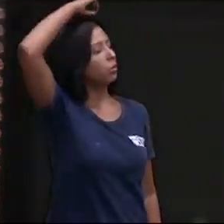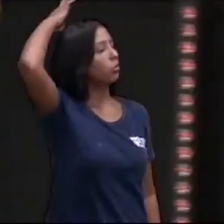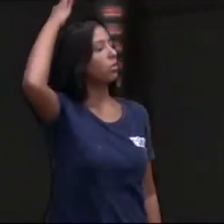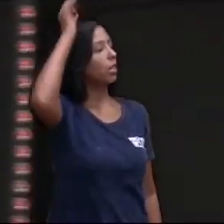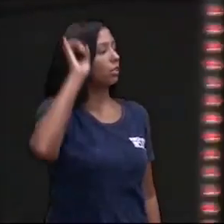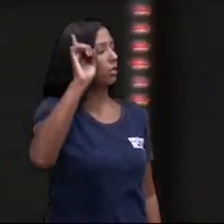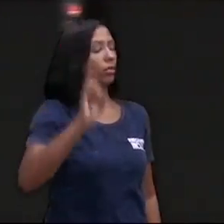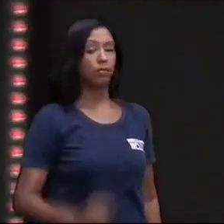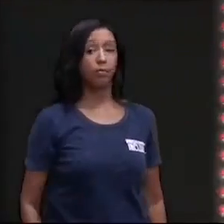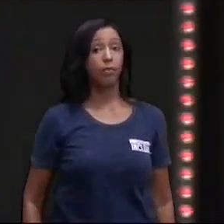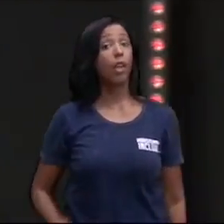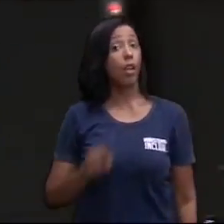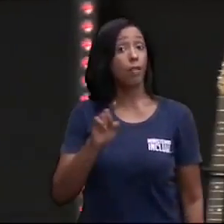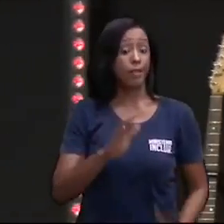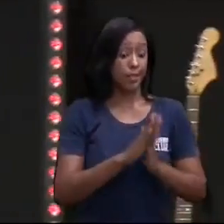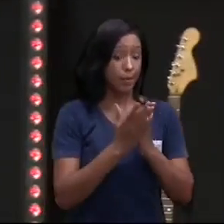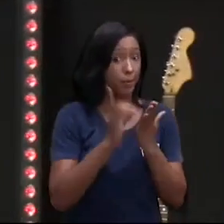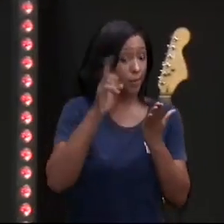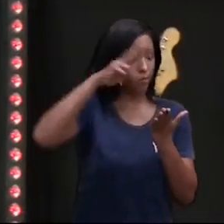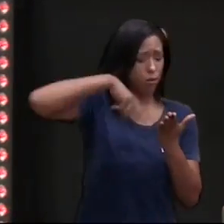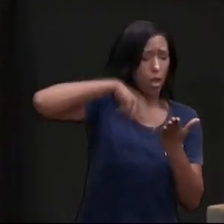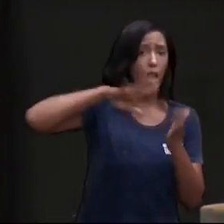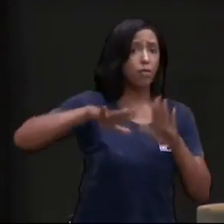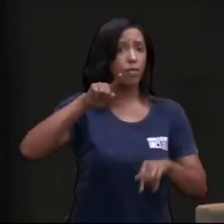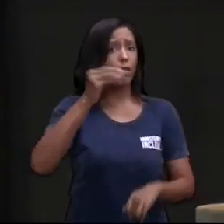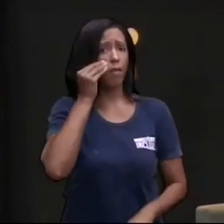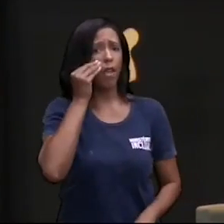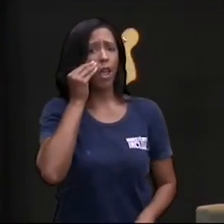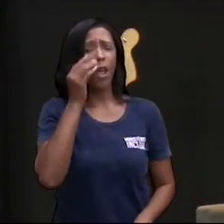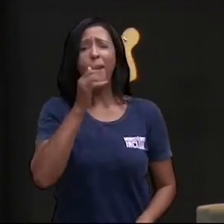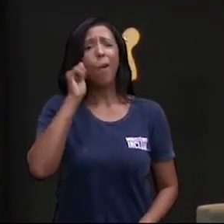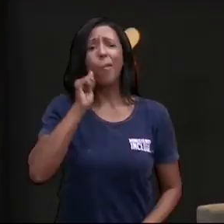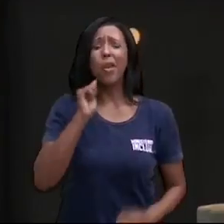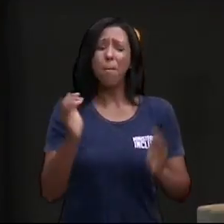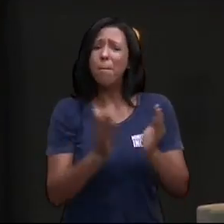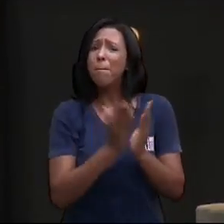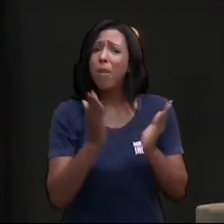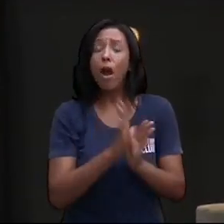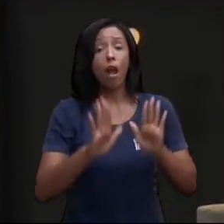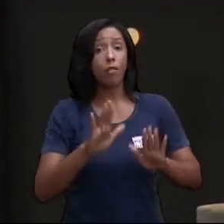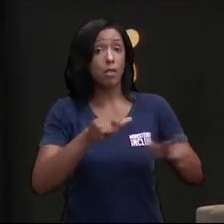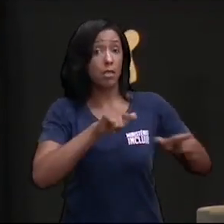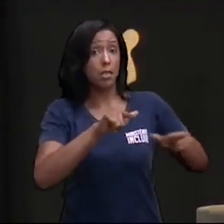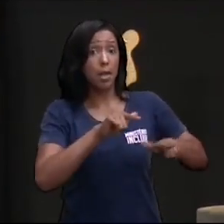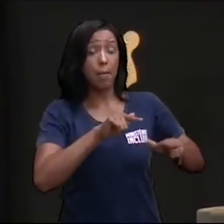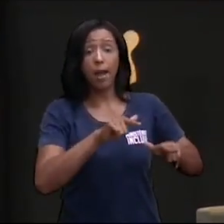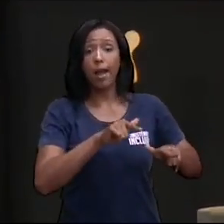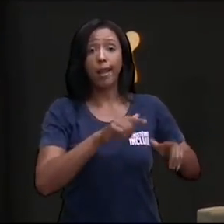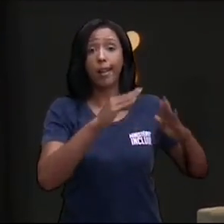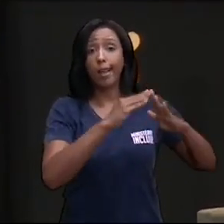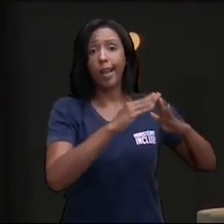você ver as vezes uma mulher aquela mulher pobrezinha trabalha às vezes uma casa de família com dificuldade e você